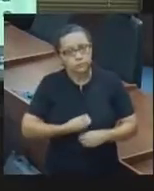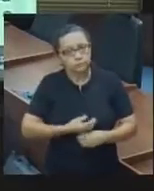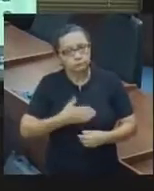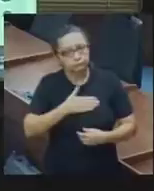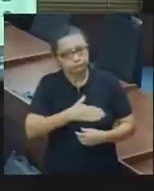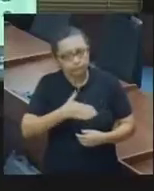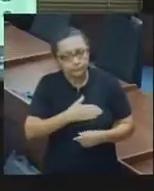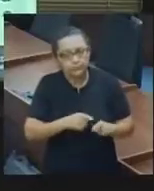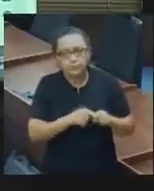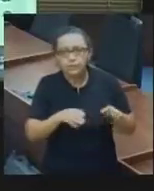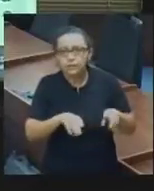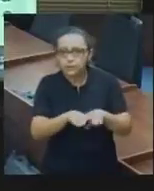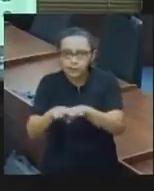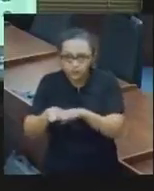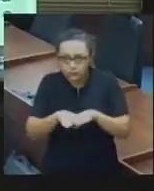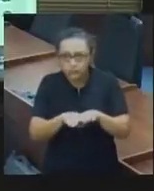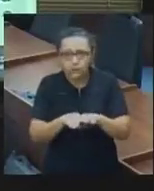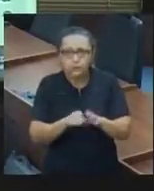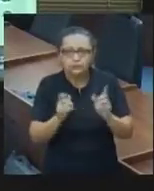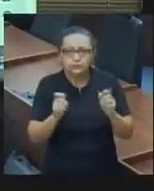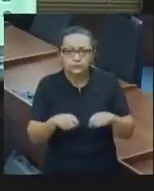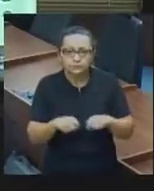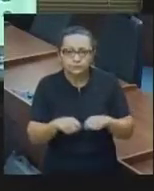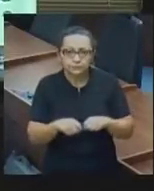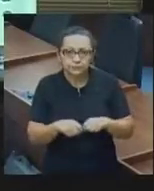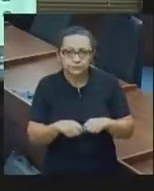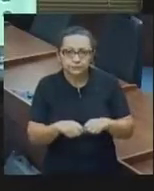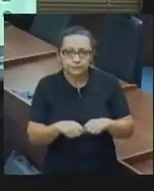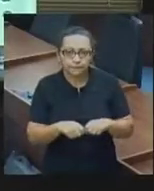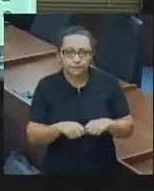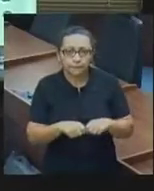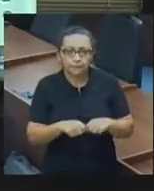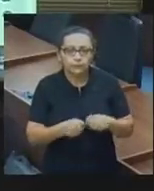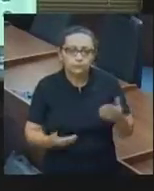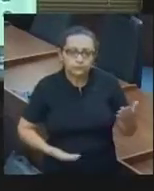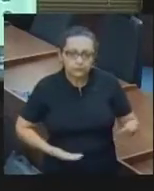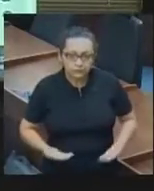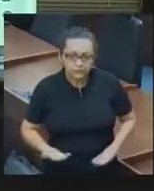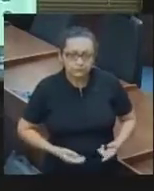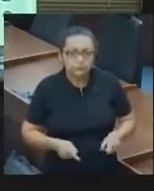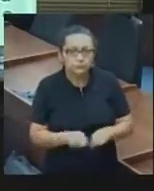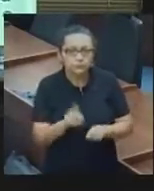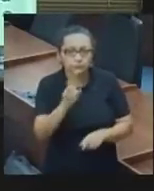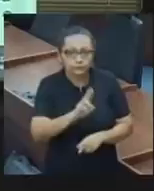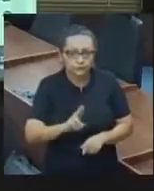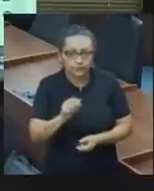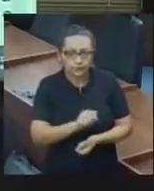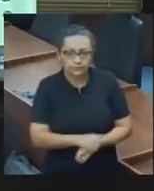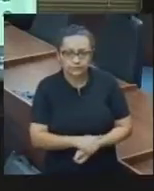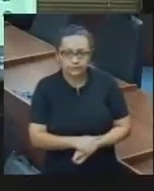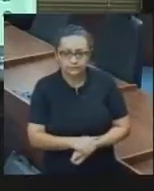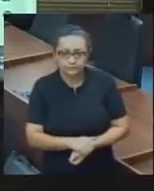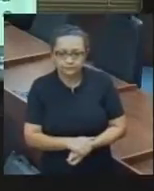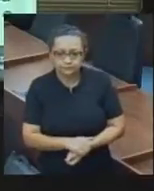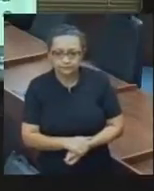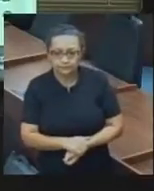exercer igualdade de condições dos serviços e utilidades cortou lhe o final da frase